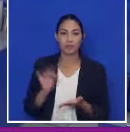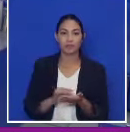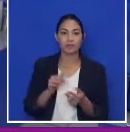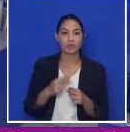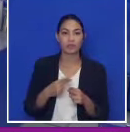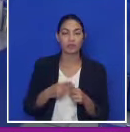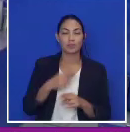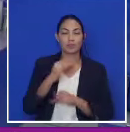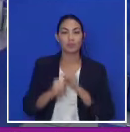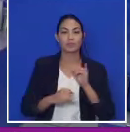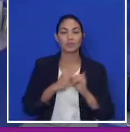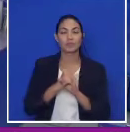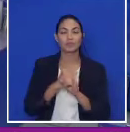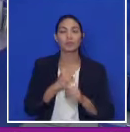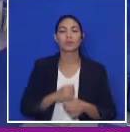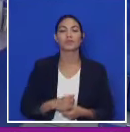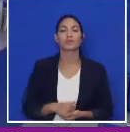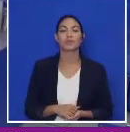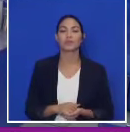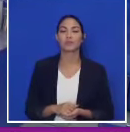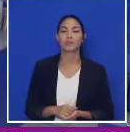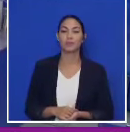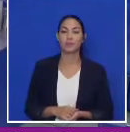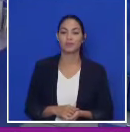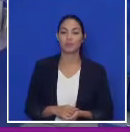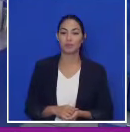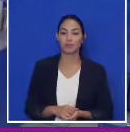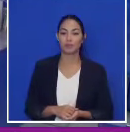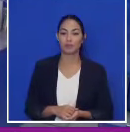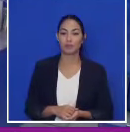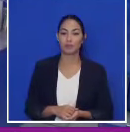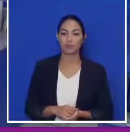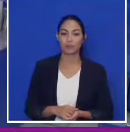página da Caixa na internet. loterias.caixa.gov.br.